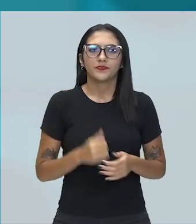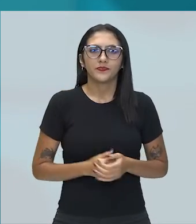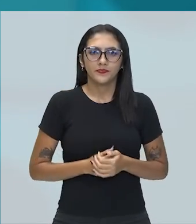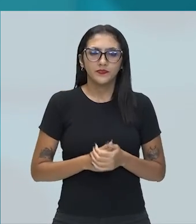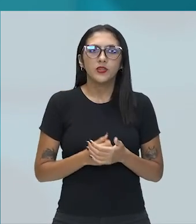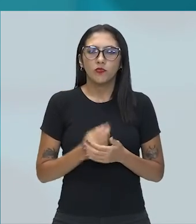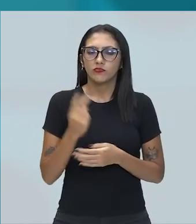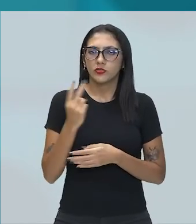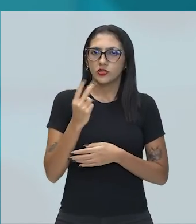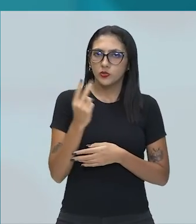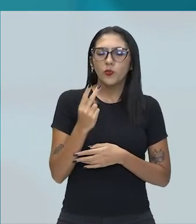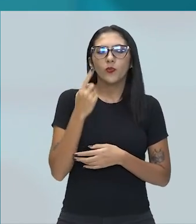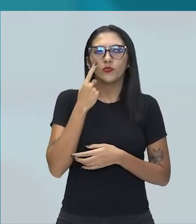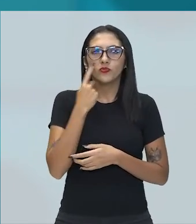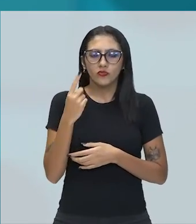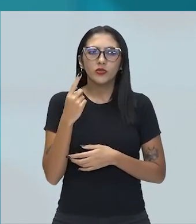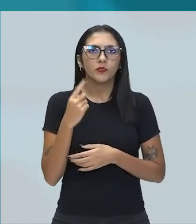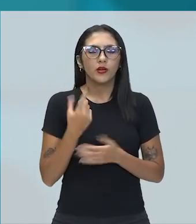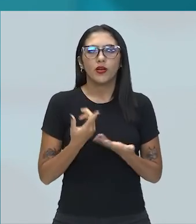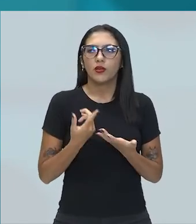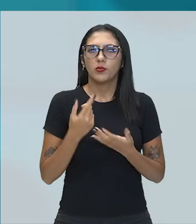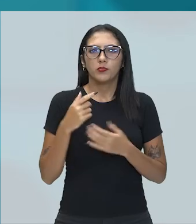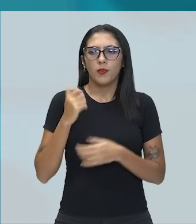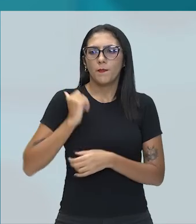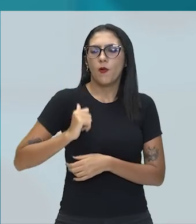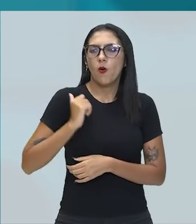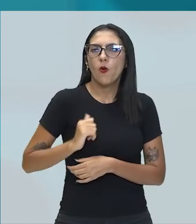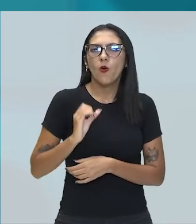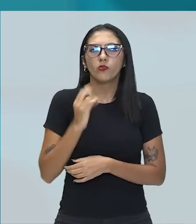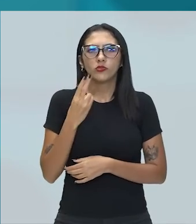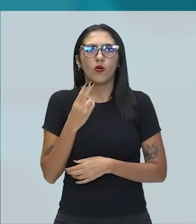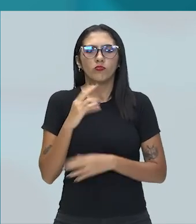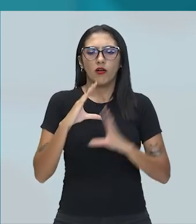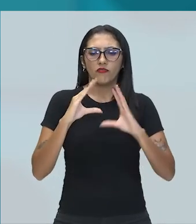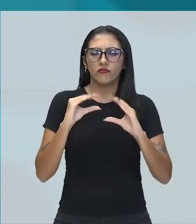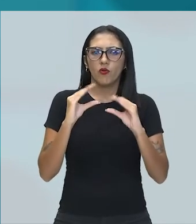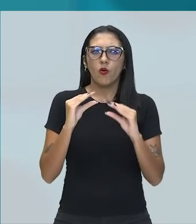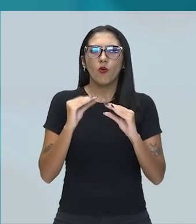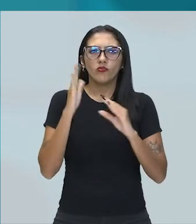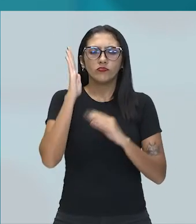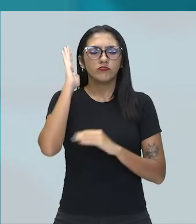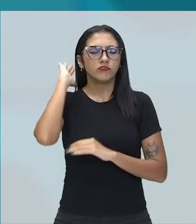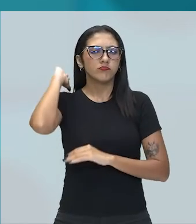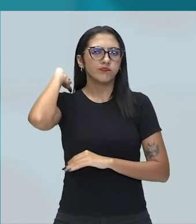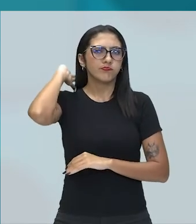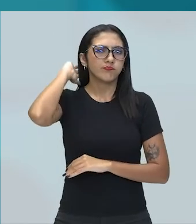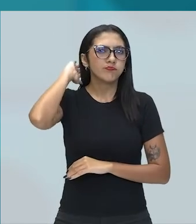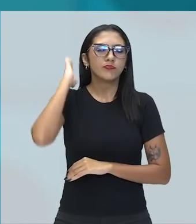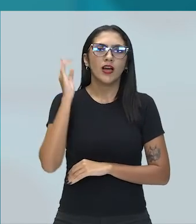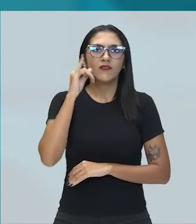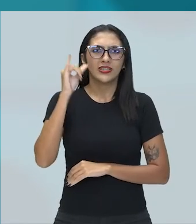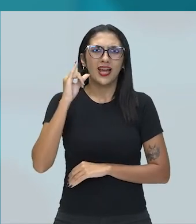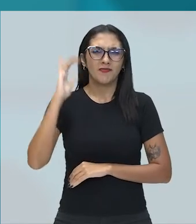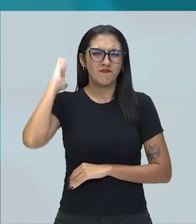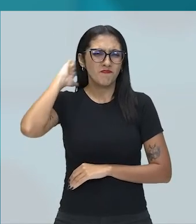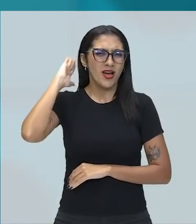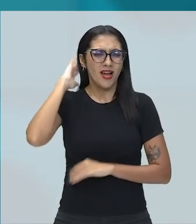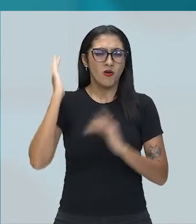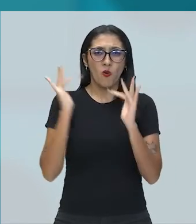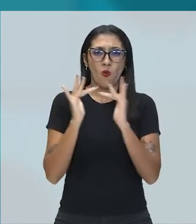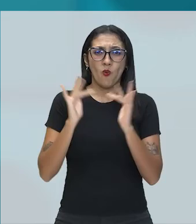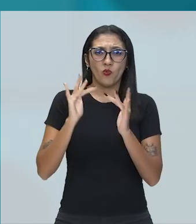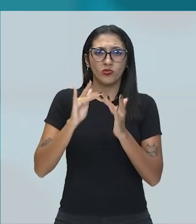uma almofada, alguma coisa confortável debaixo da cabeça dela para que ela não bata a cabeça dela no chão. E aí você